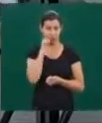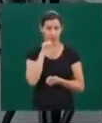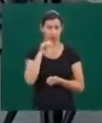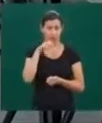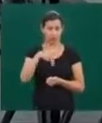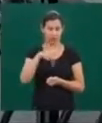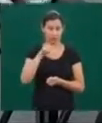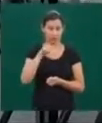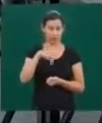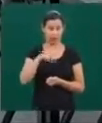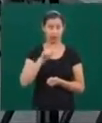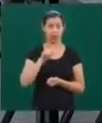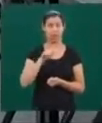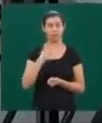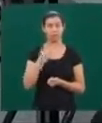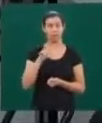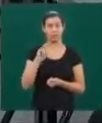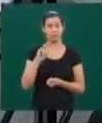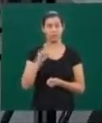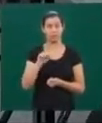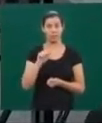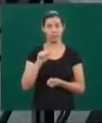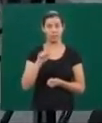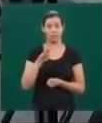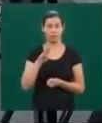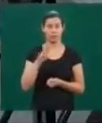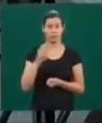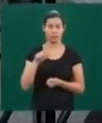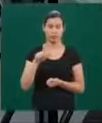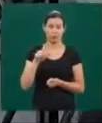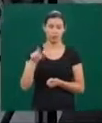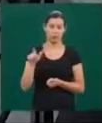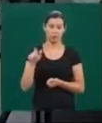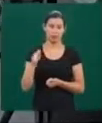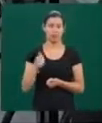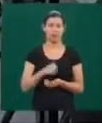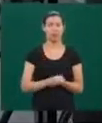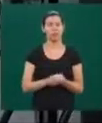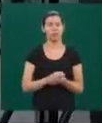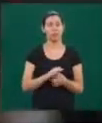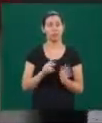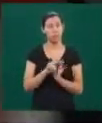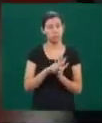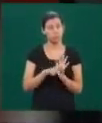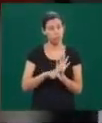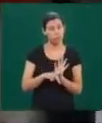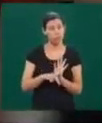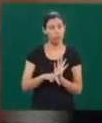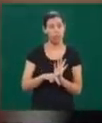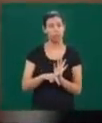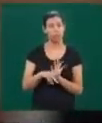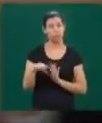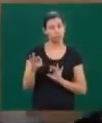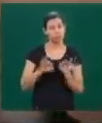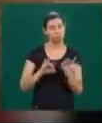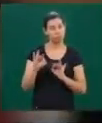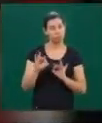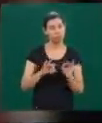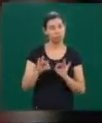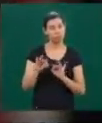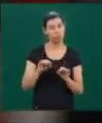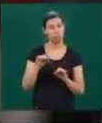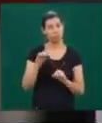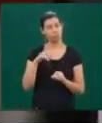iniciação científica da UniBH. Agora, com dispenser de álcool, câmera e projetor, ele lembra a todos da importância